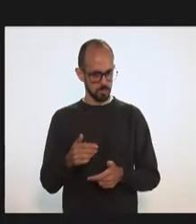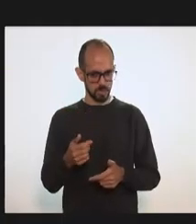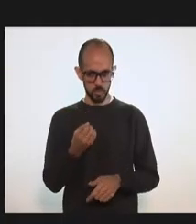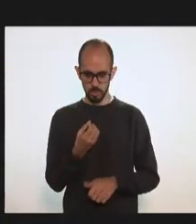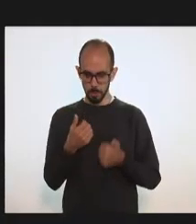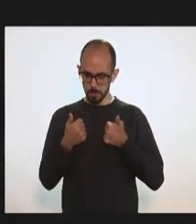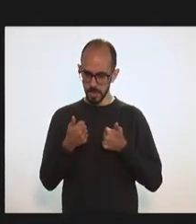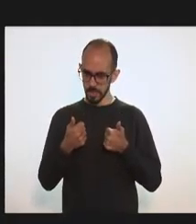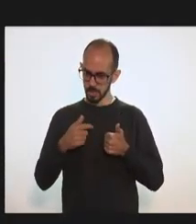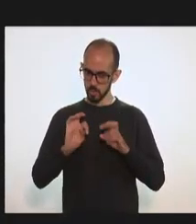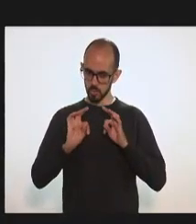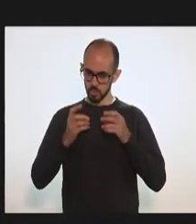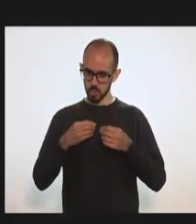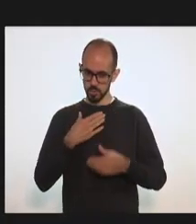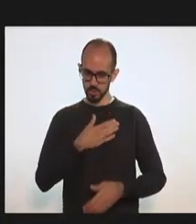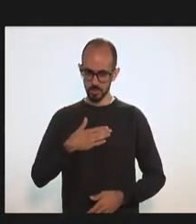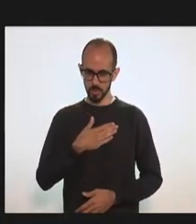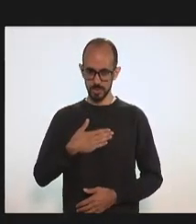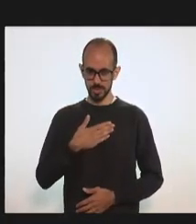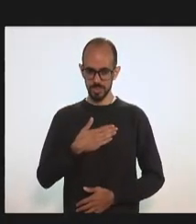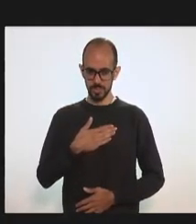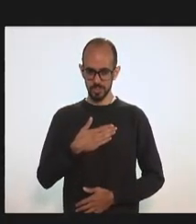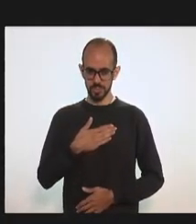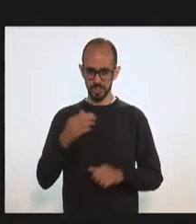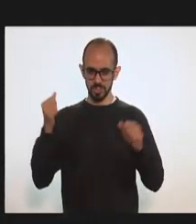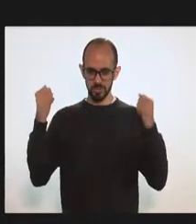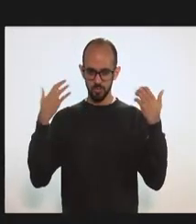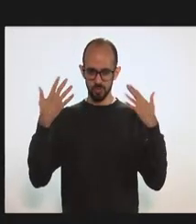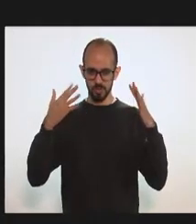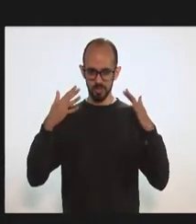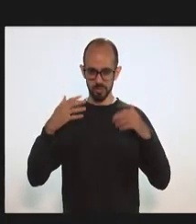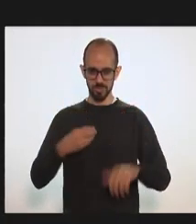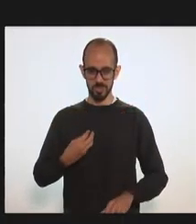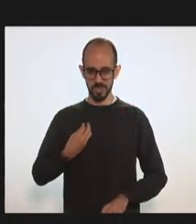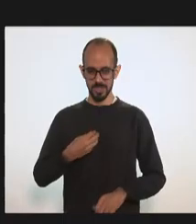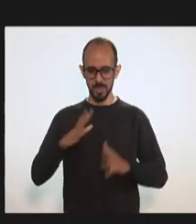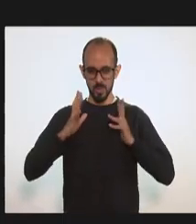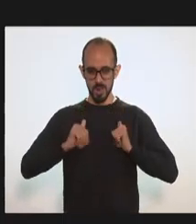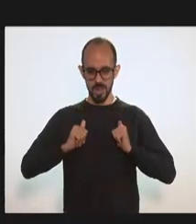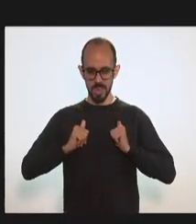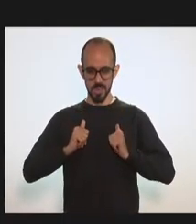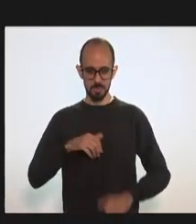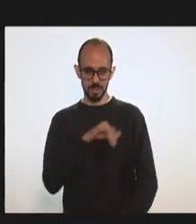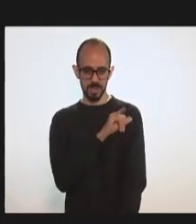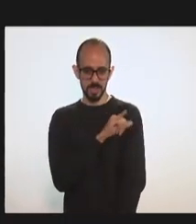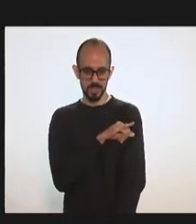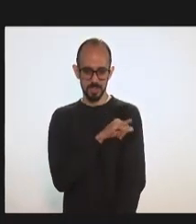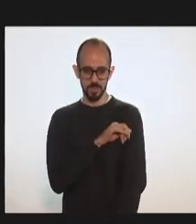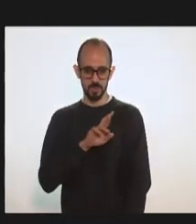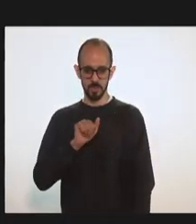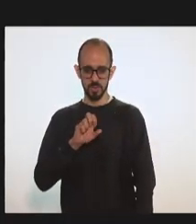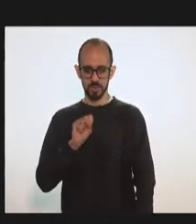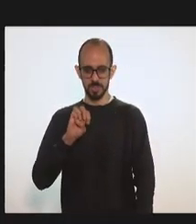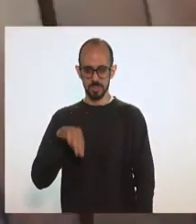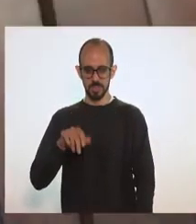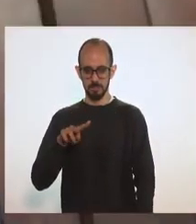projeto modificando também essa lei. Se eu não me engano, há 10 dias atrás. Não sei se vocês lembram disso.